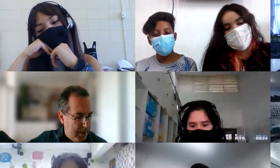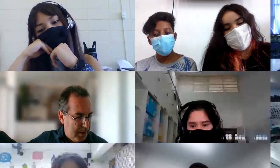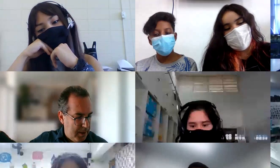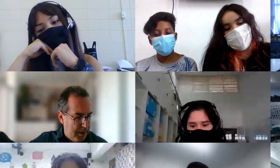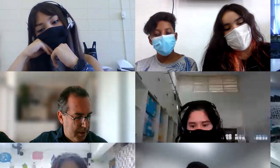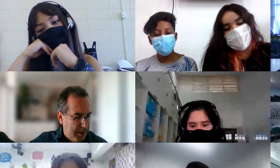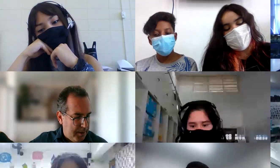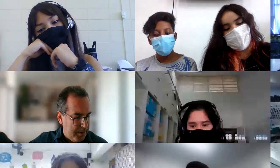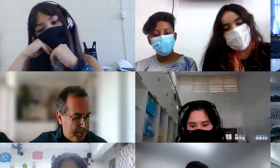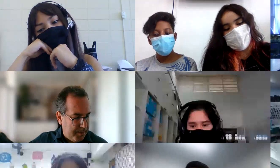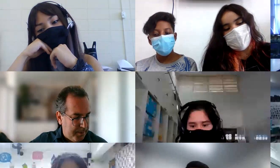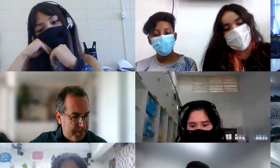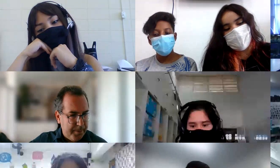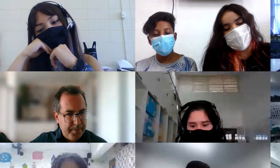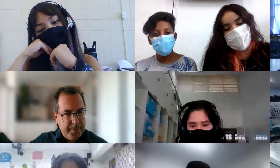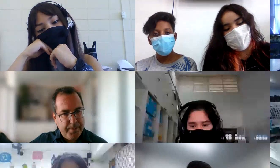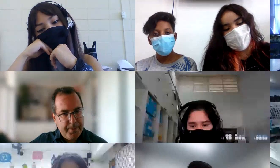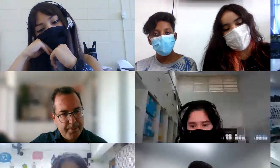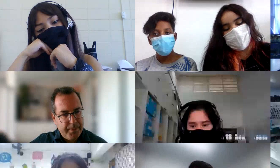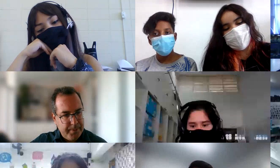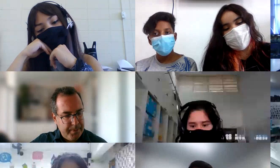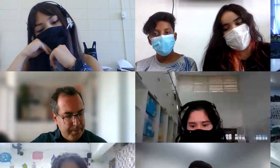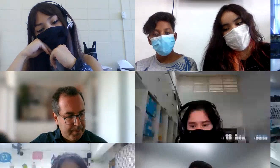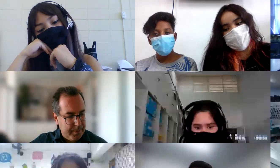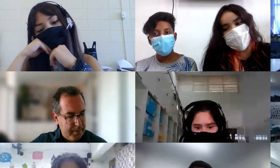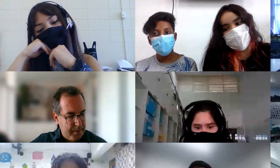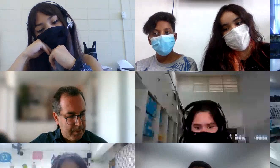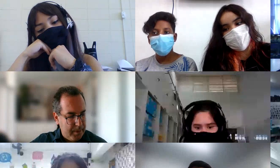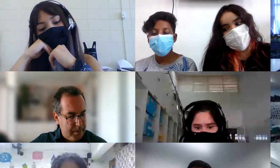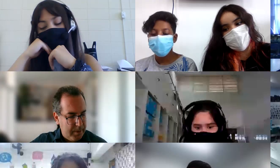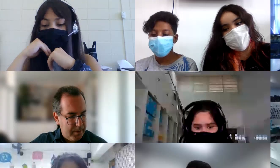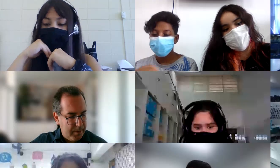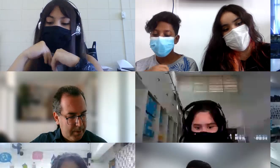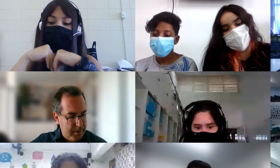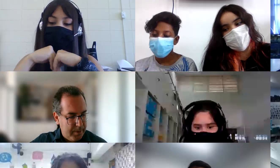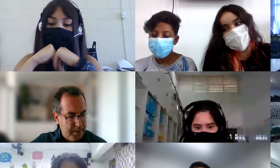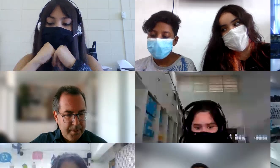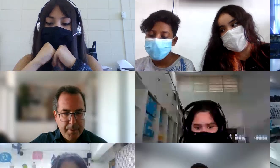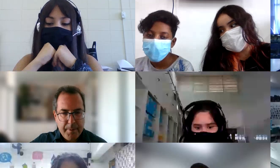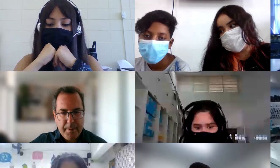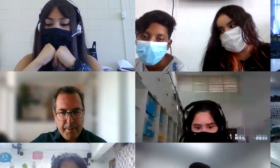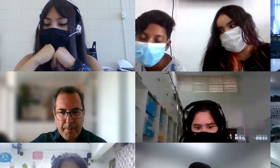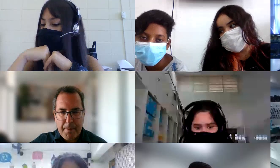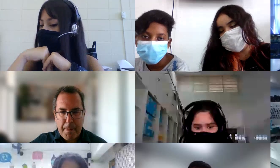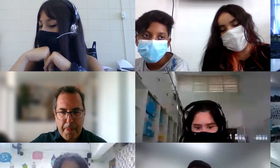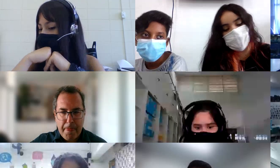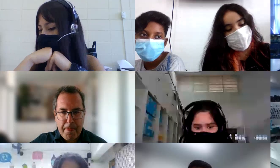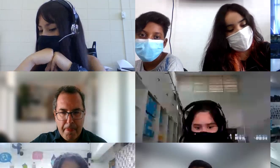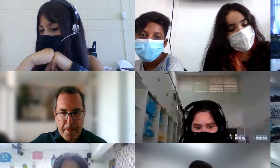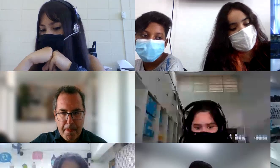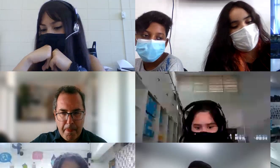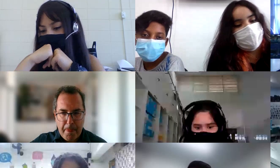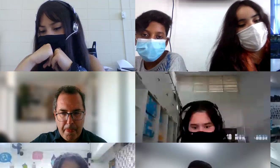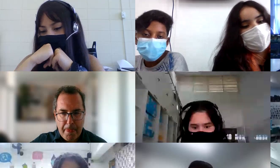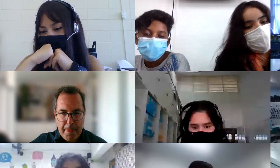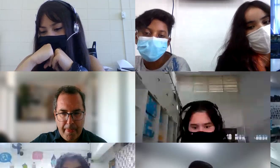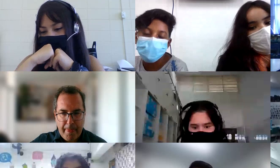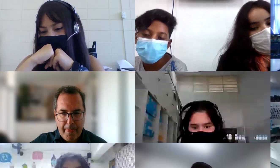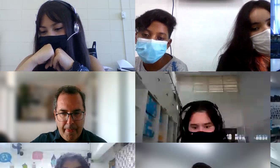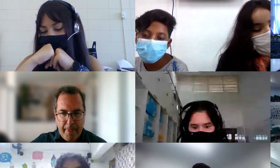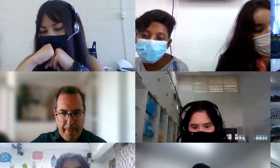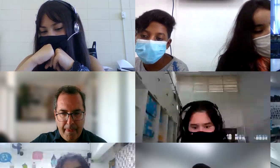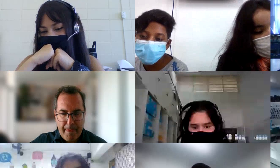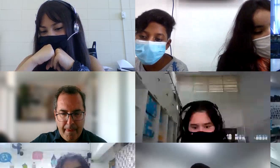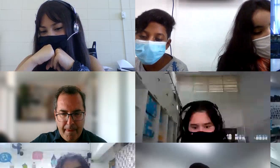adolescentes, justamente a gente reforçar a importância de todos nós, inclusive aqui nós,